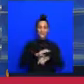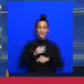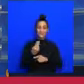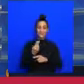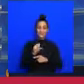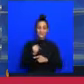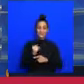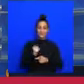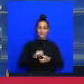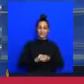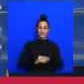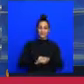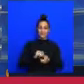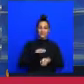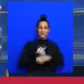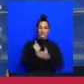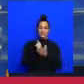28.